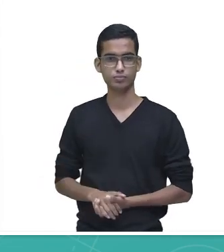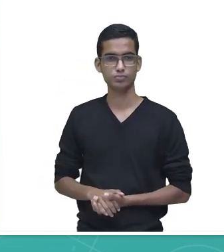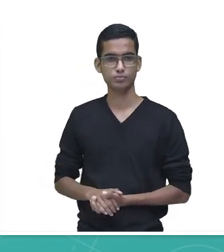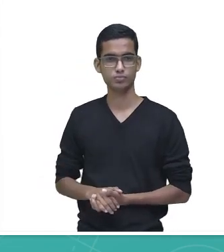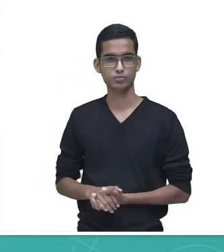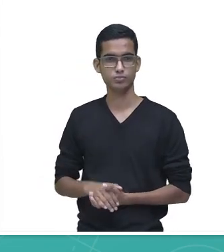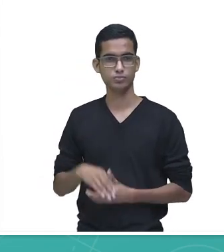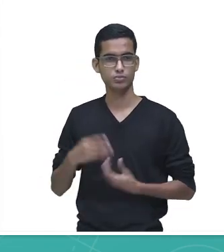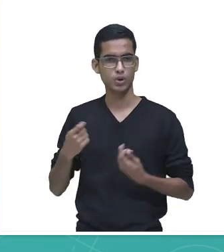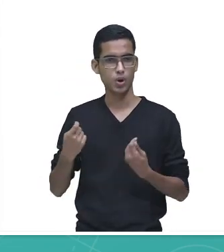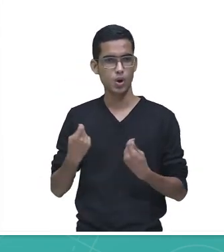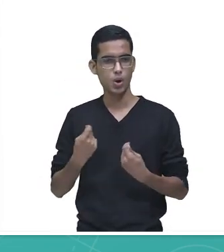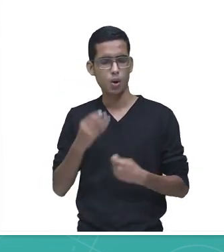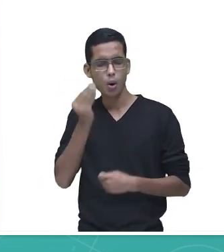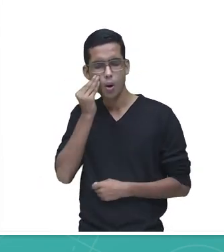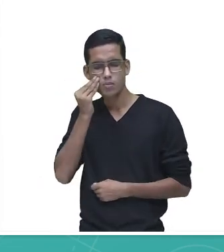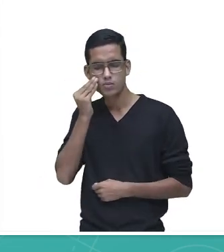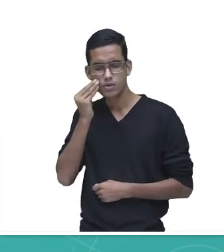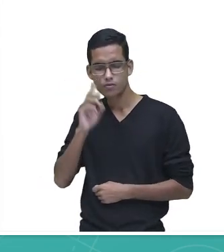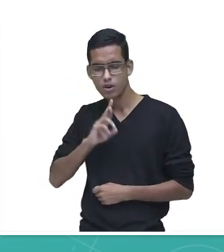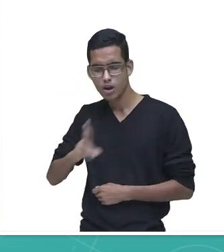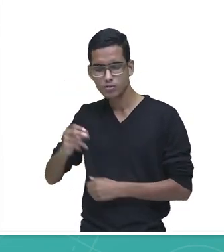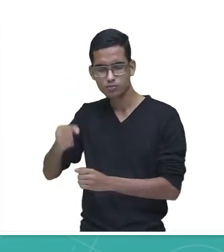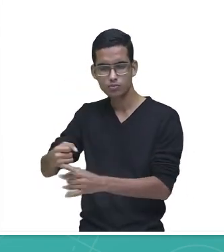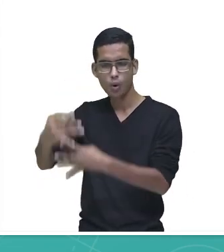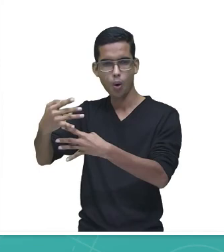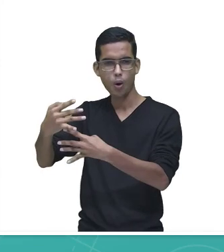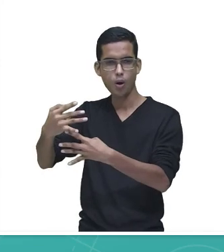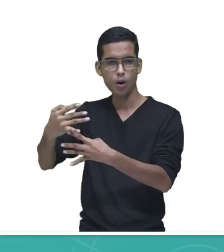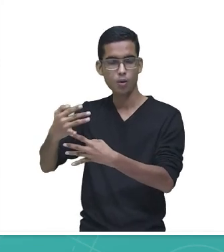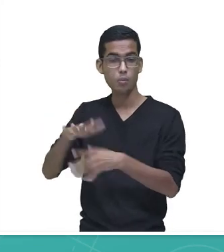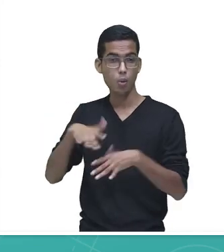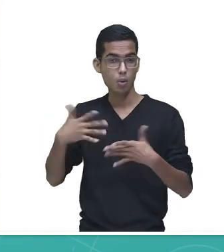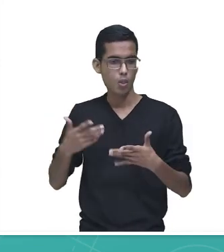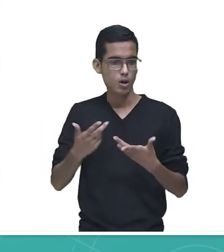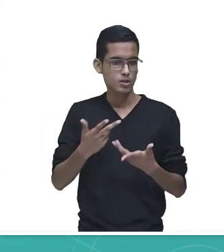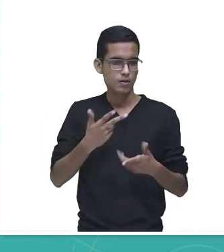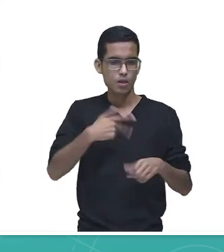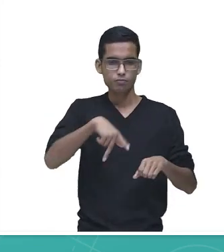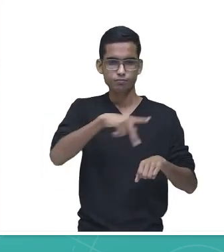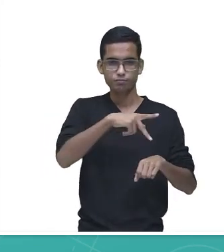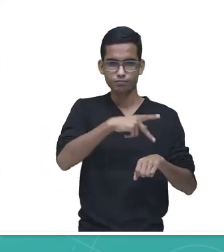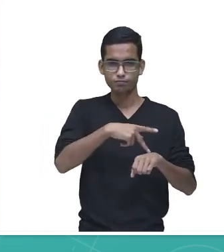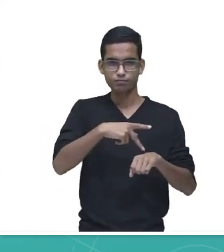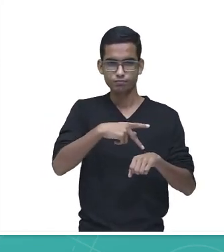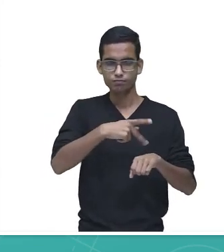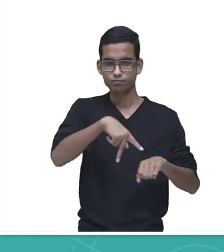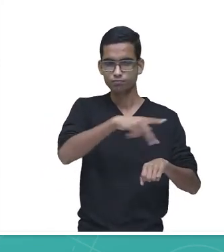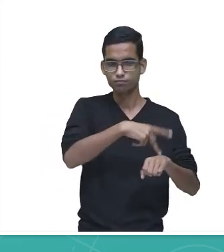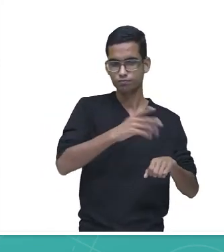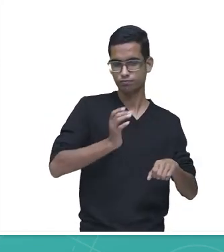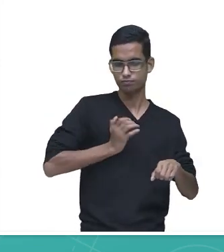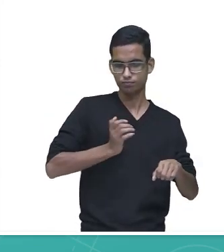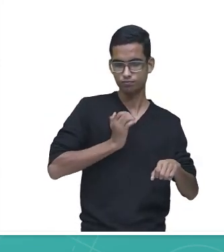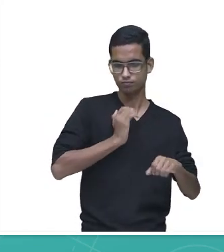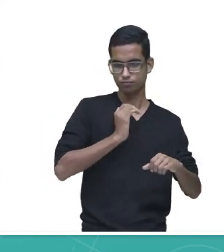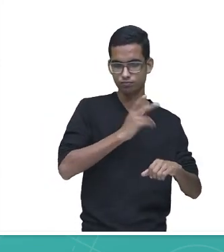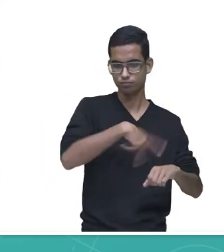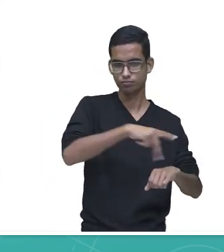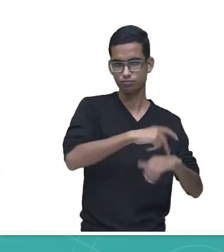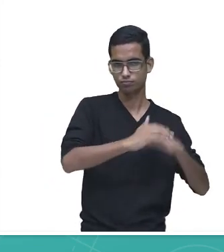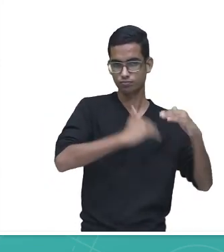nossa resposta. Quando a gente fala dos países ricos, né, os países desenvolvidos, a